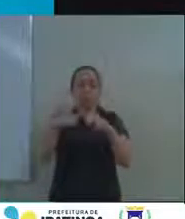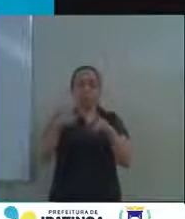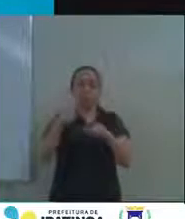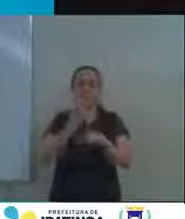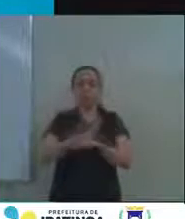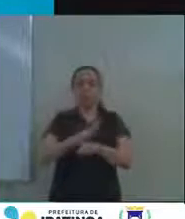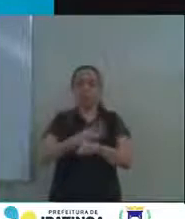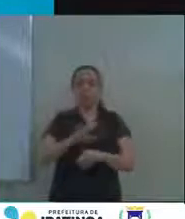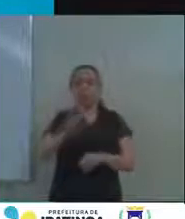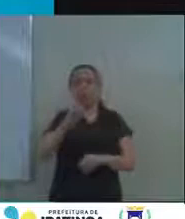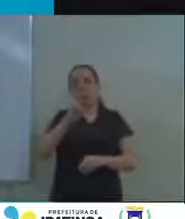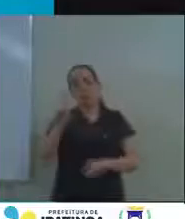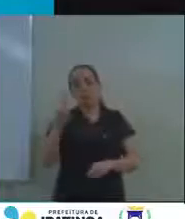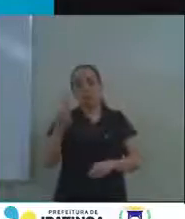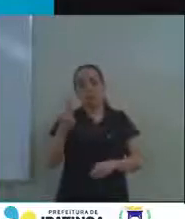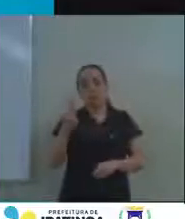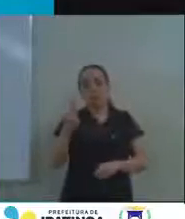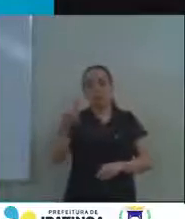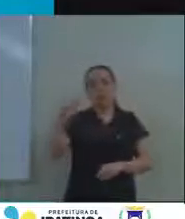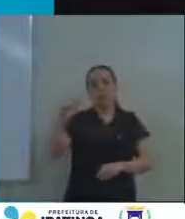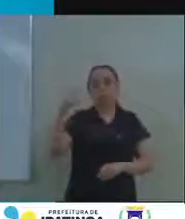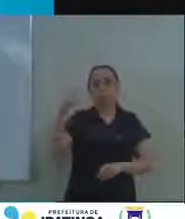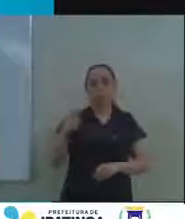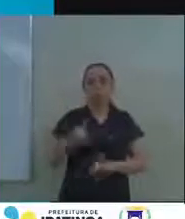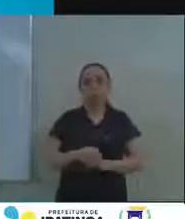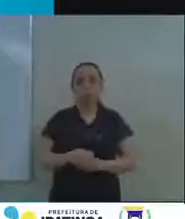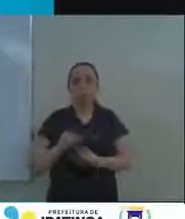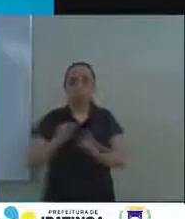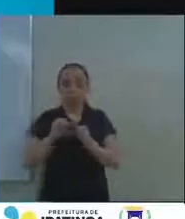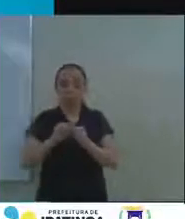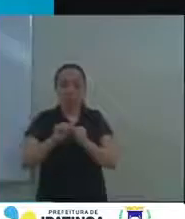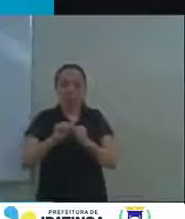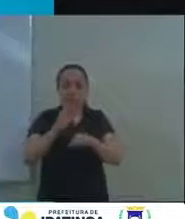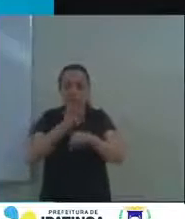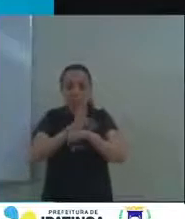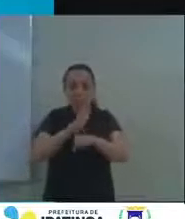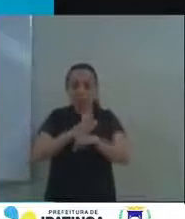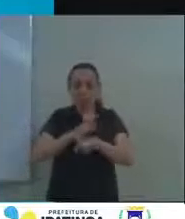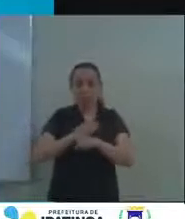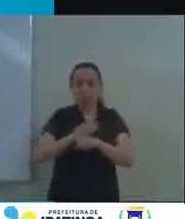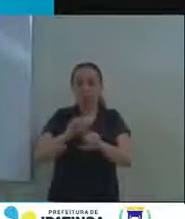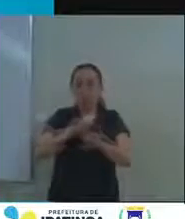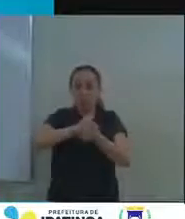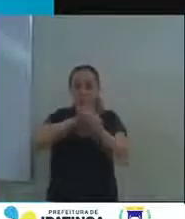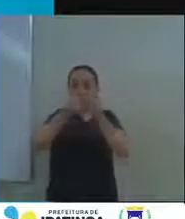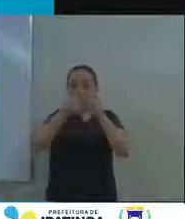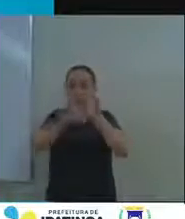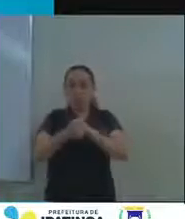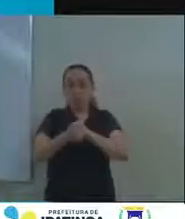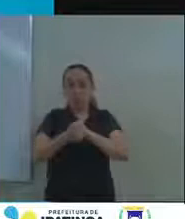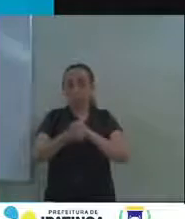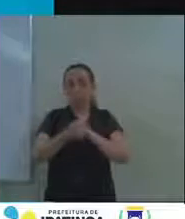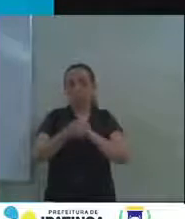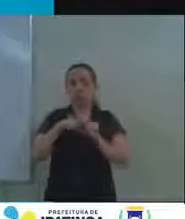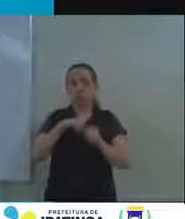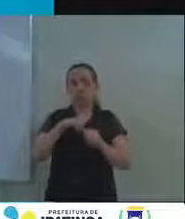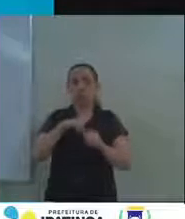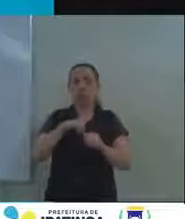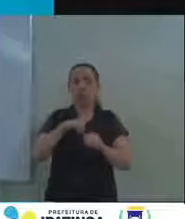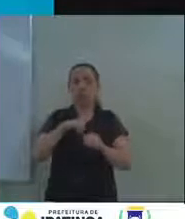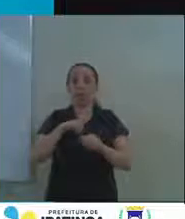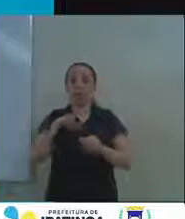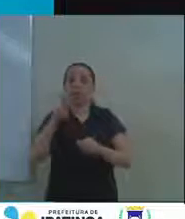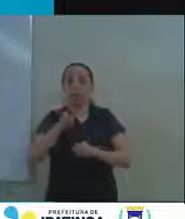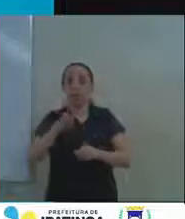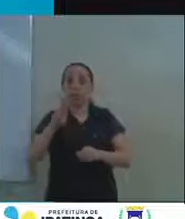Ou então, gente, tem um tubo que agora várias pessoas têm que a gente pode adaptar, que é o que a gente chama de Laxvox. Você